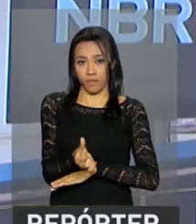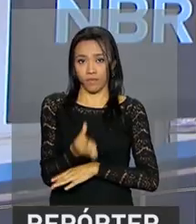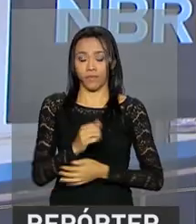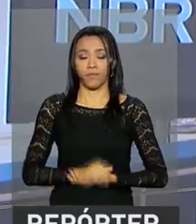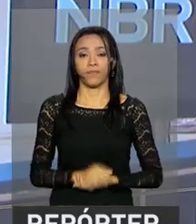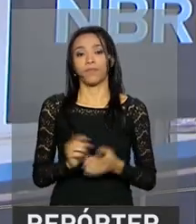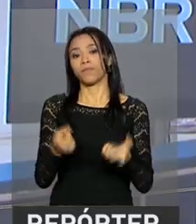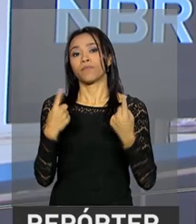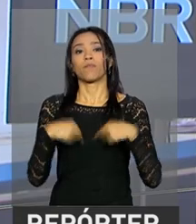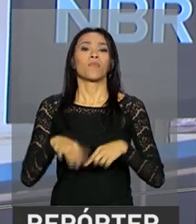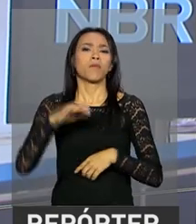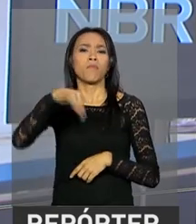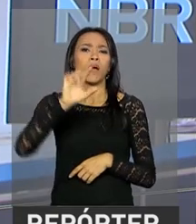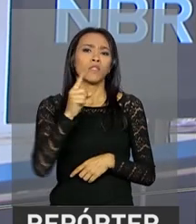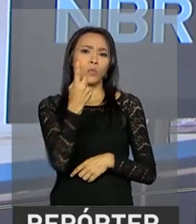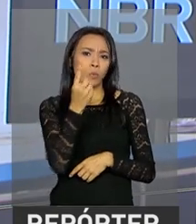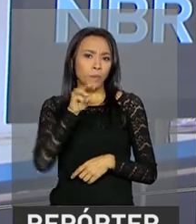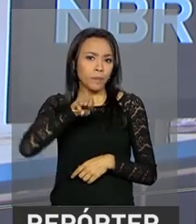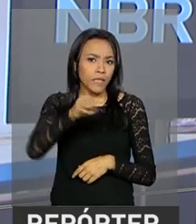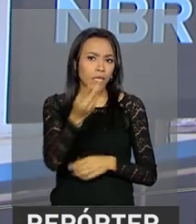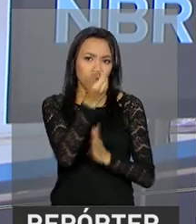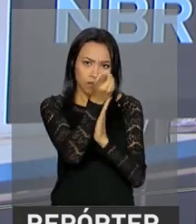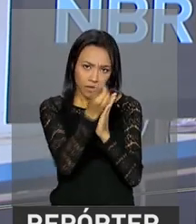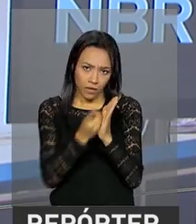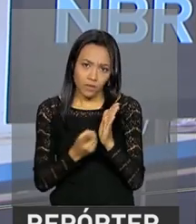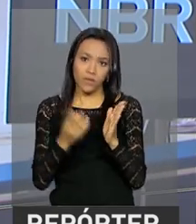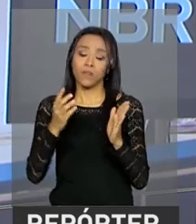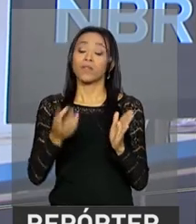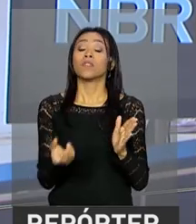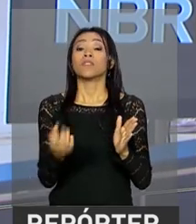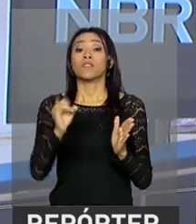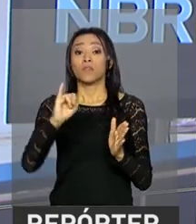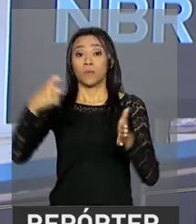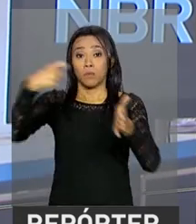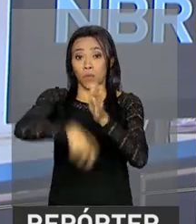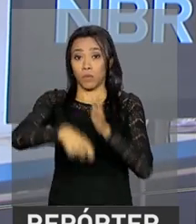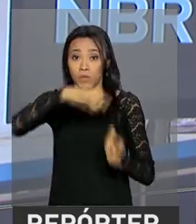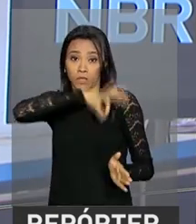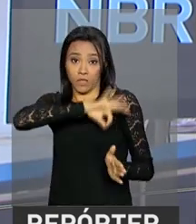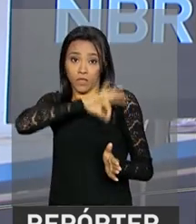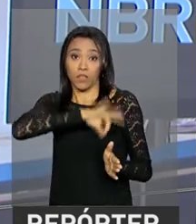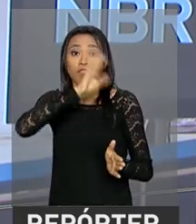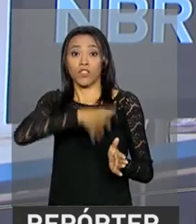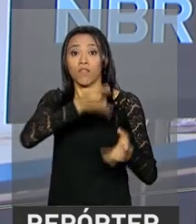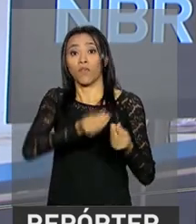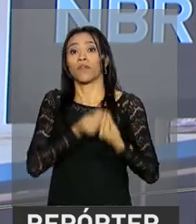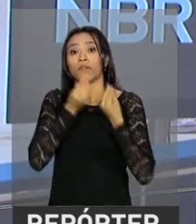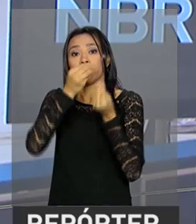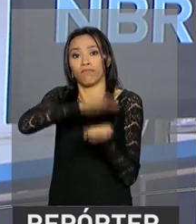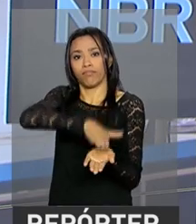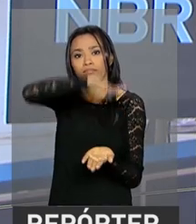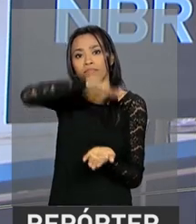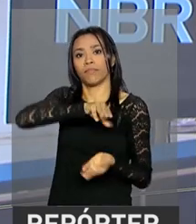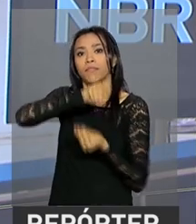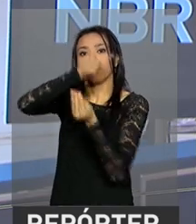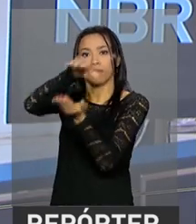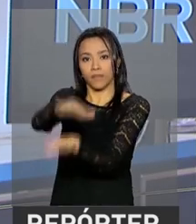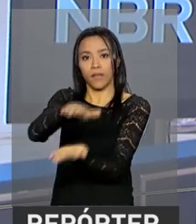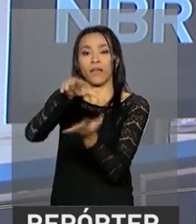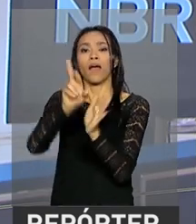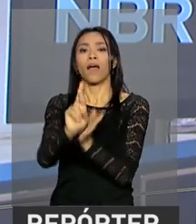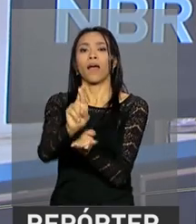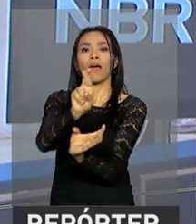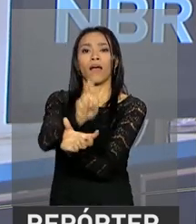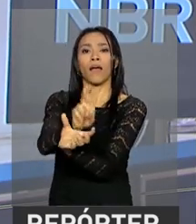E mais de 1 milhão de declarações do Imposto de Renda já foram entregues à Receita Federal. E atenção, para